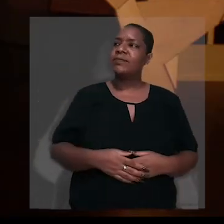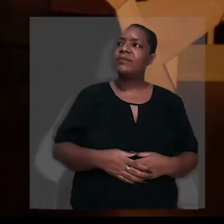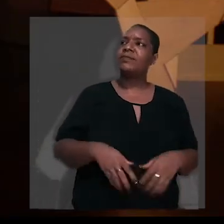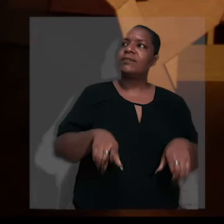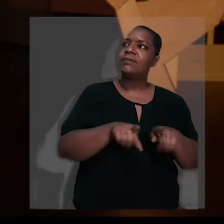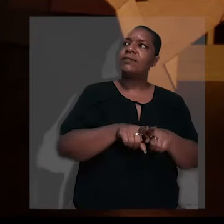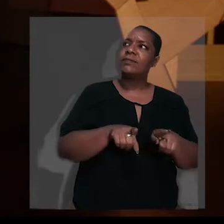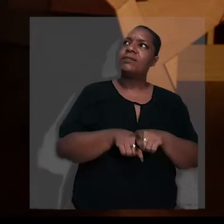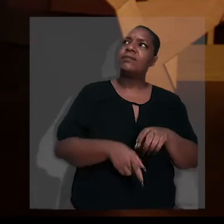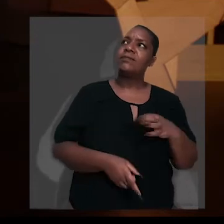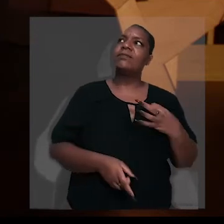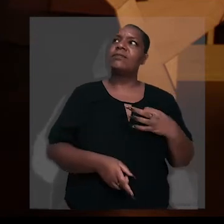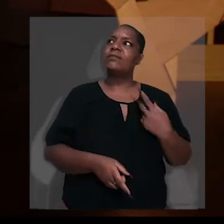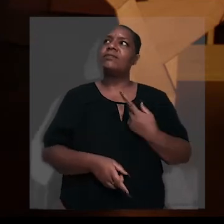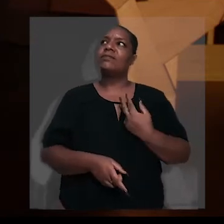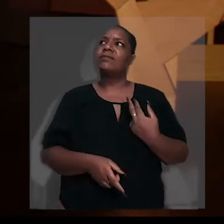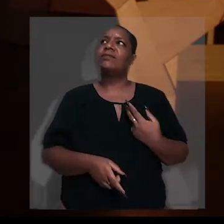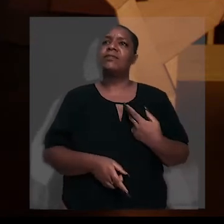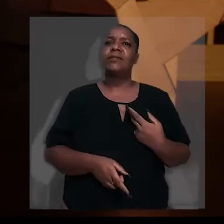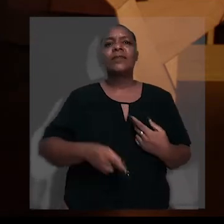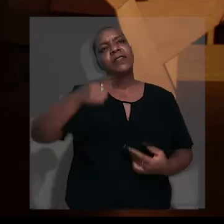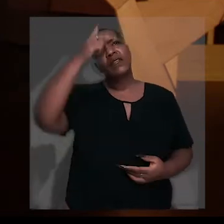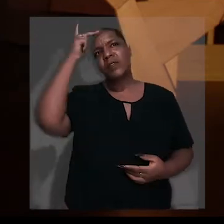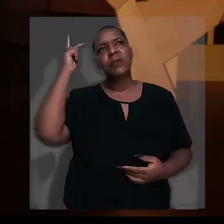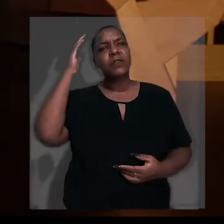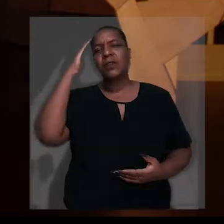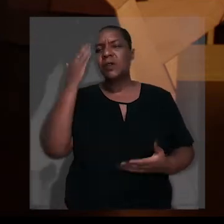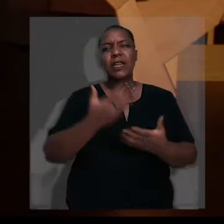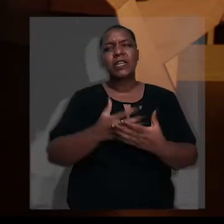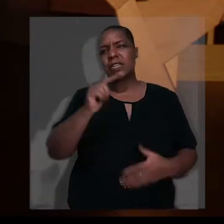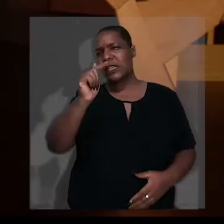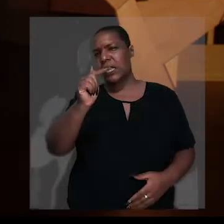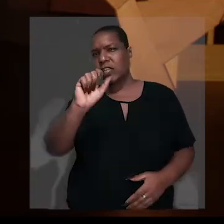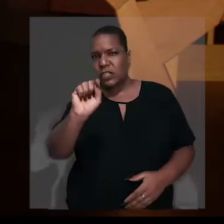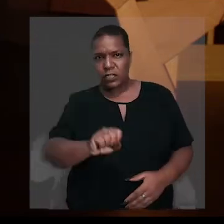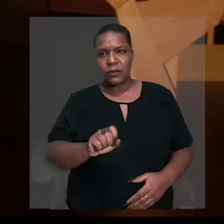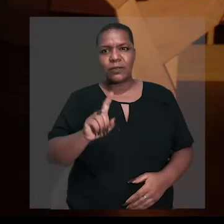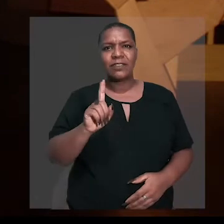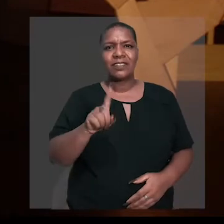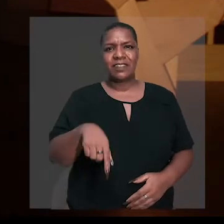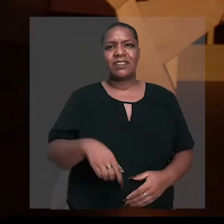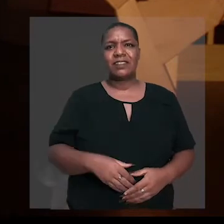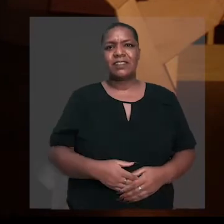Também. Eu também. As pessoas não acreditam nos 7 segundos, né?